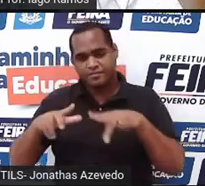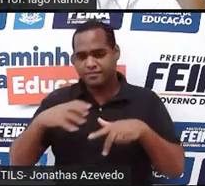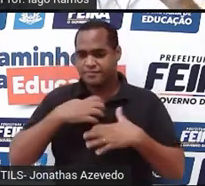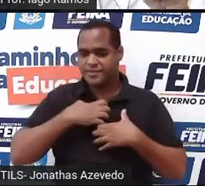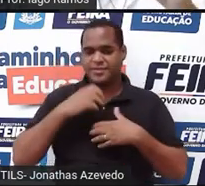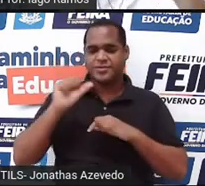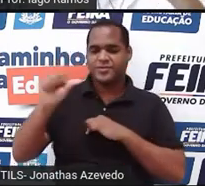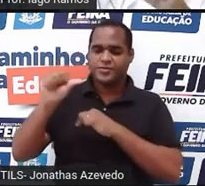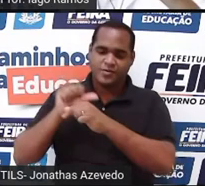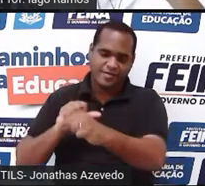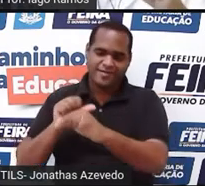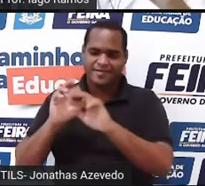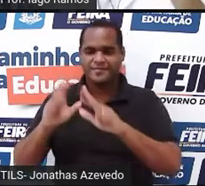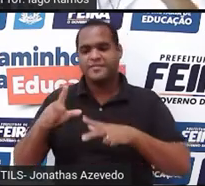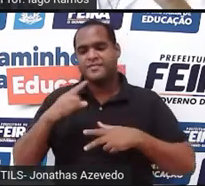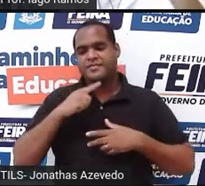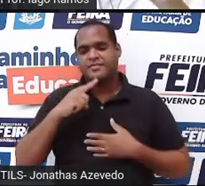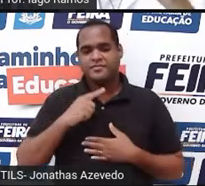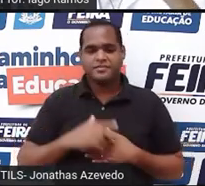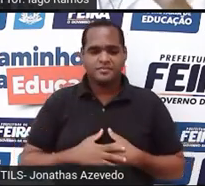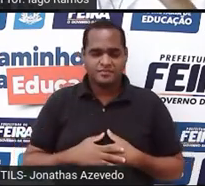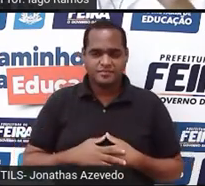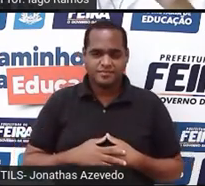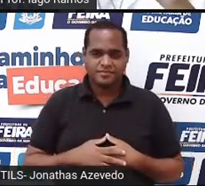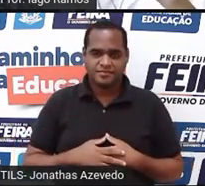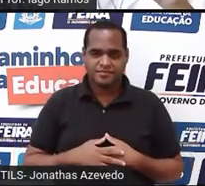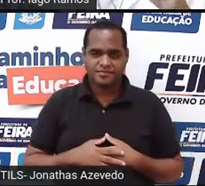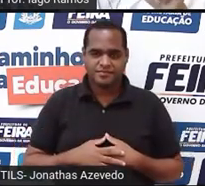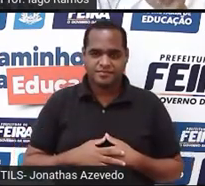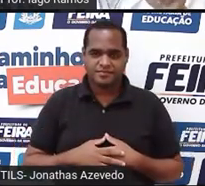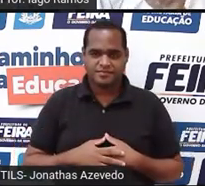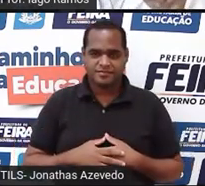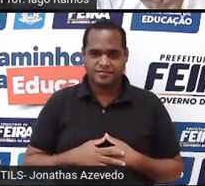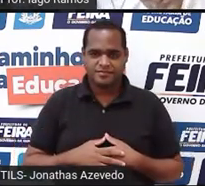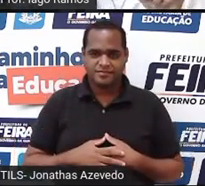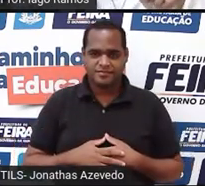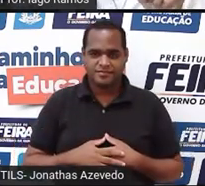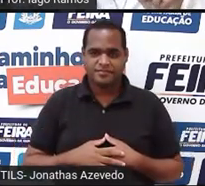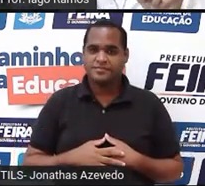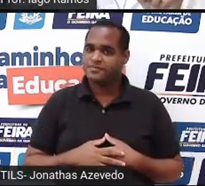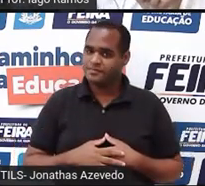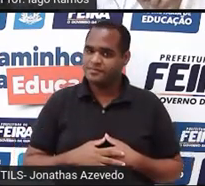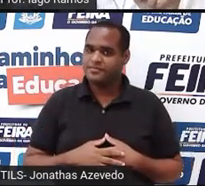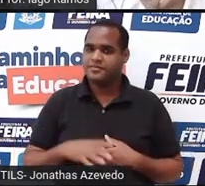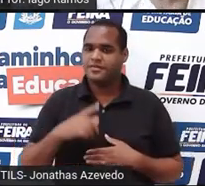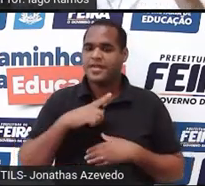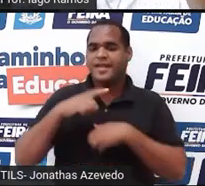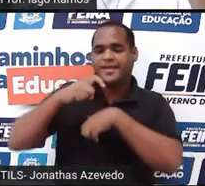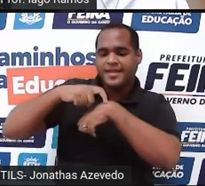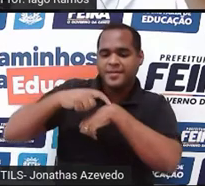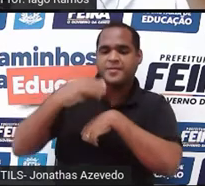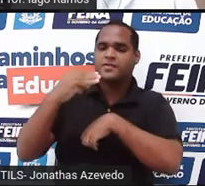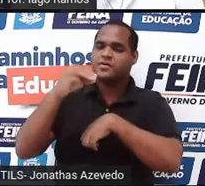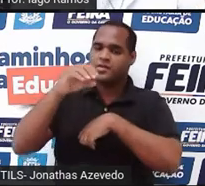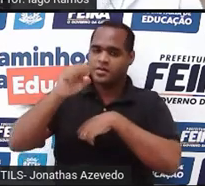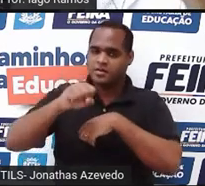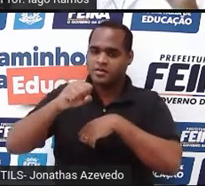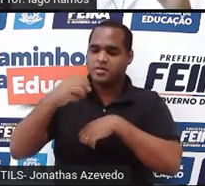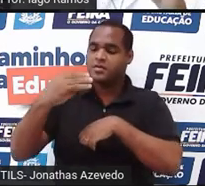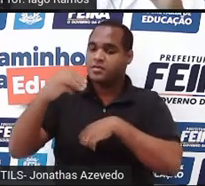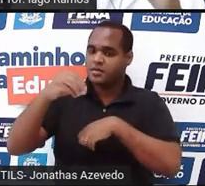sentido inverso né e inverso da mesma forma se o tempo tava em 30